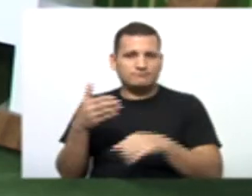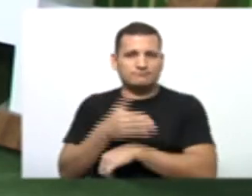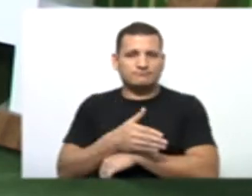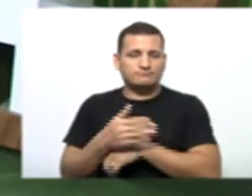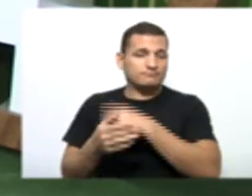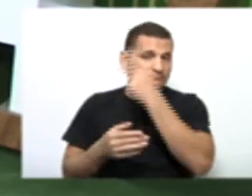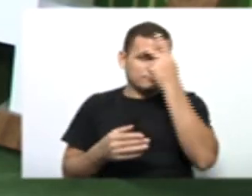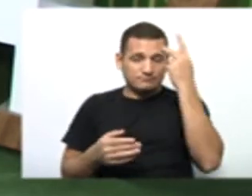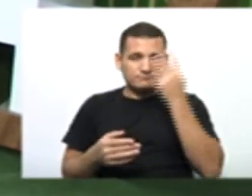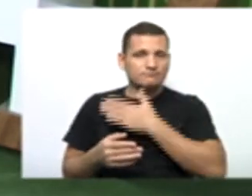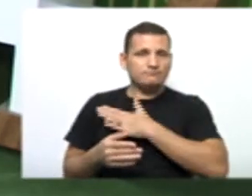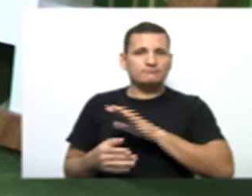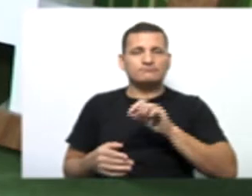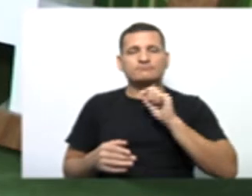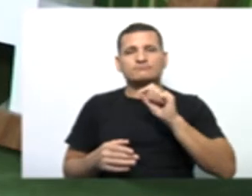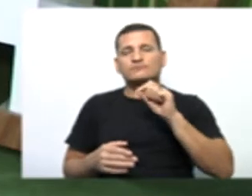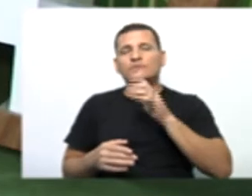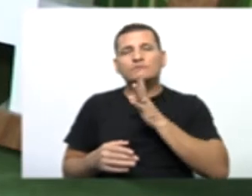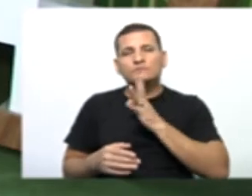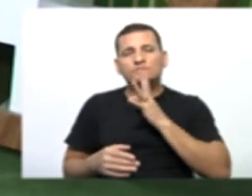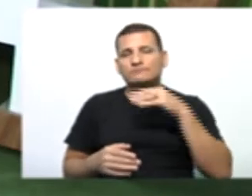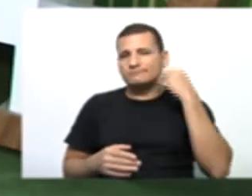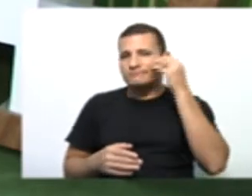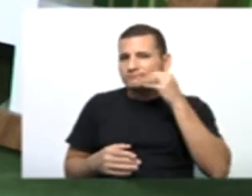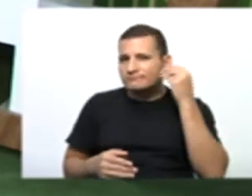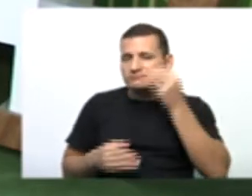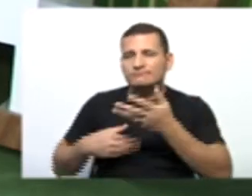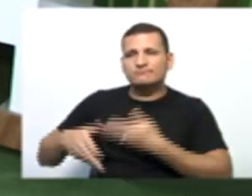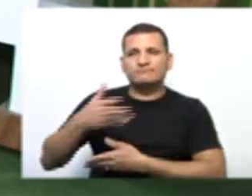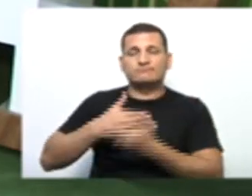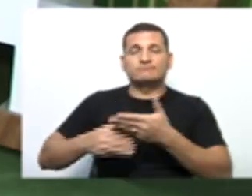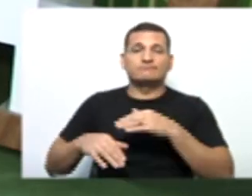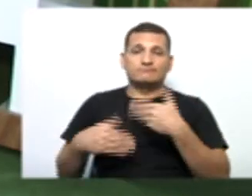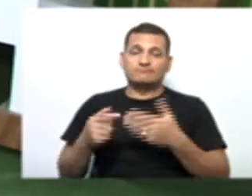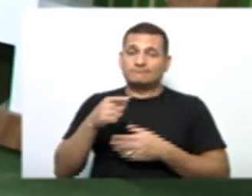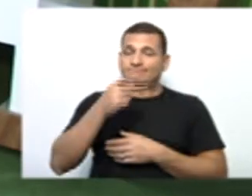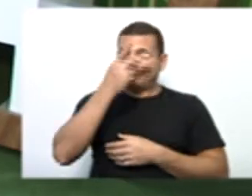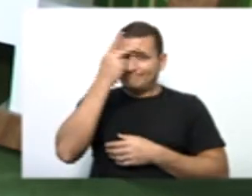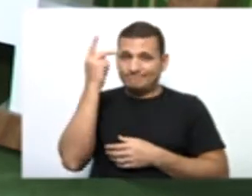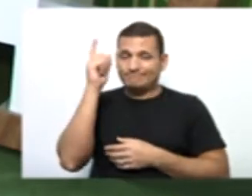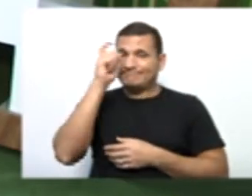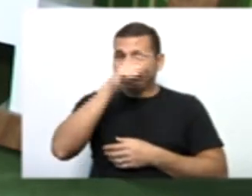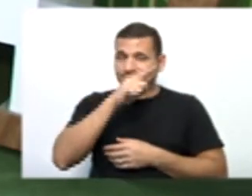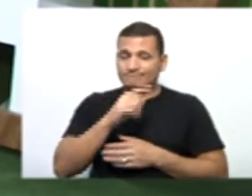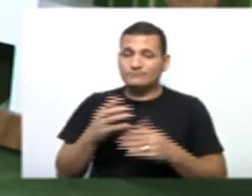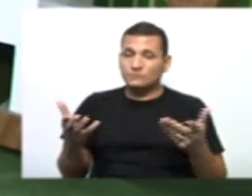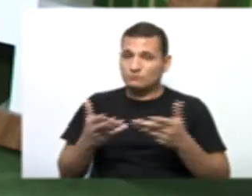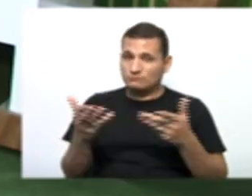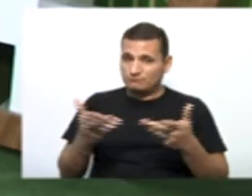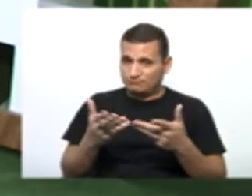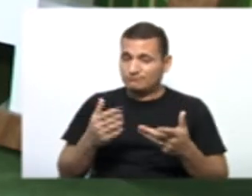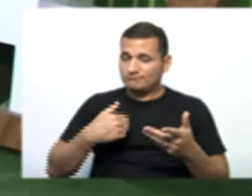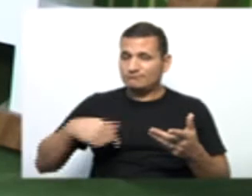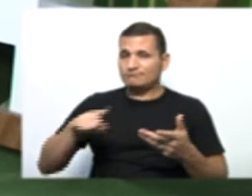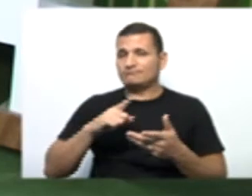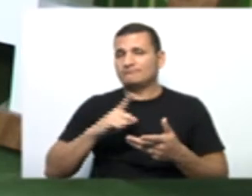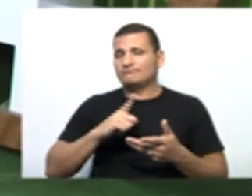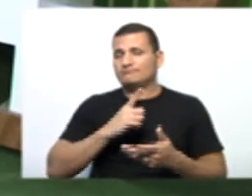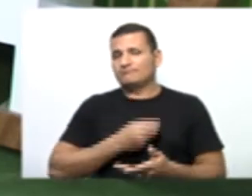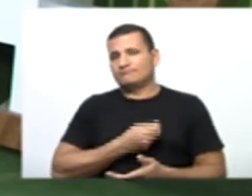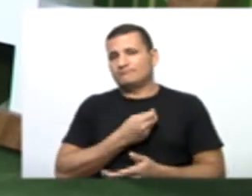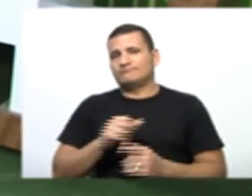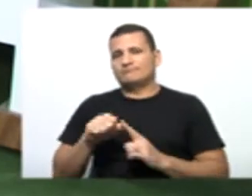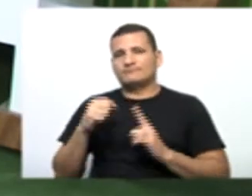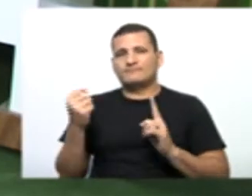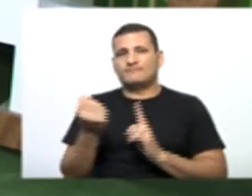de compartilhar o conhecimento que elas adquiriram. Então eram pessoas que eram difíceis de lidar. E nós vivemos em sociedade, né? Quando eu